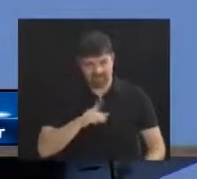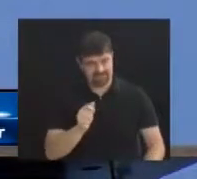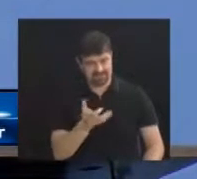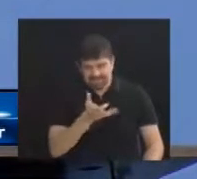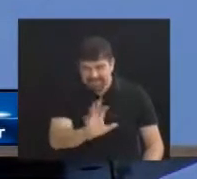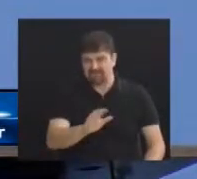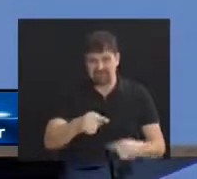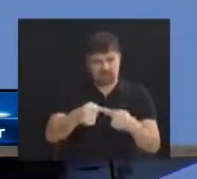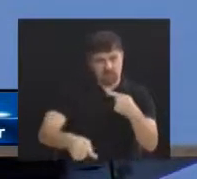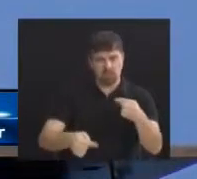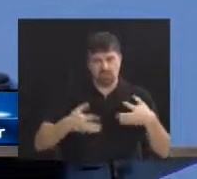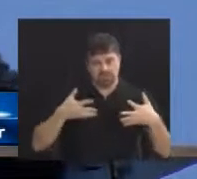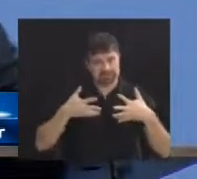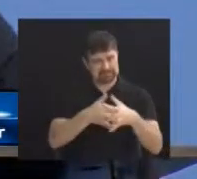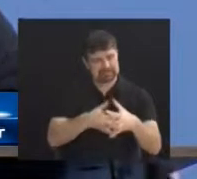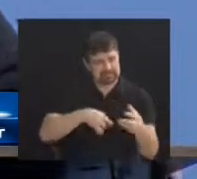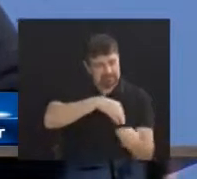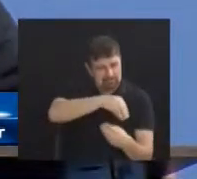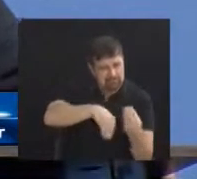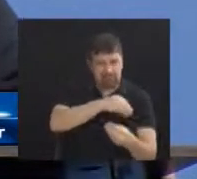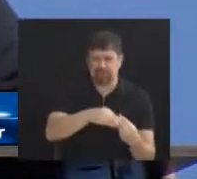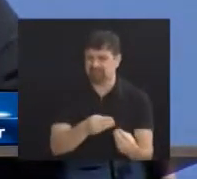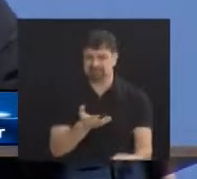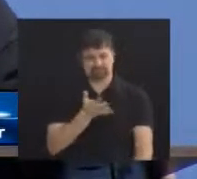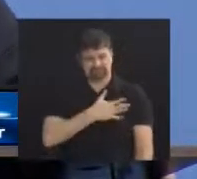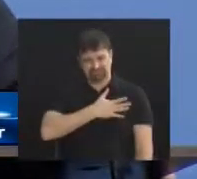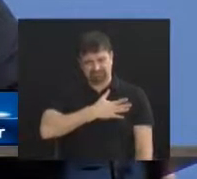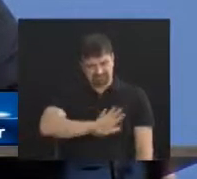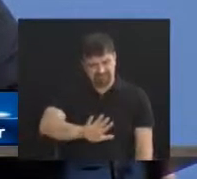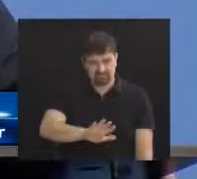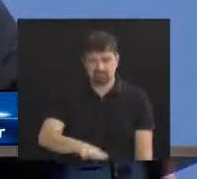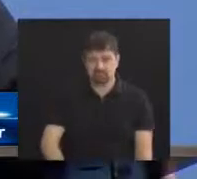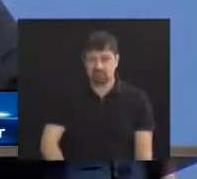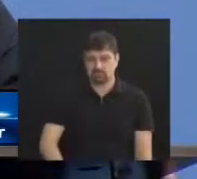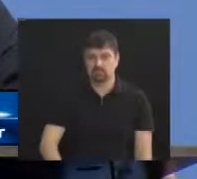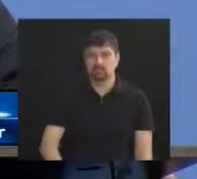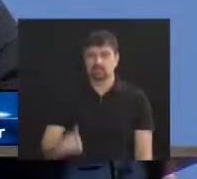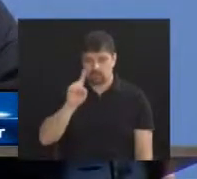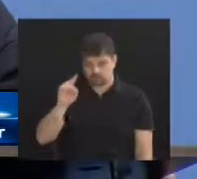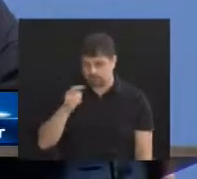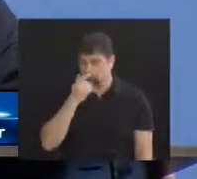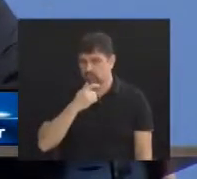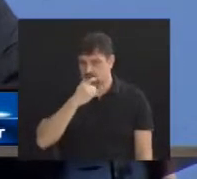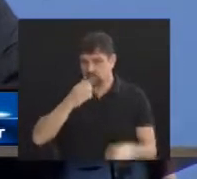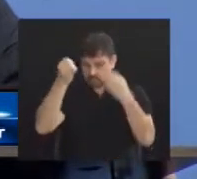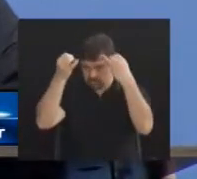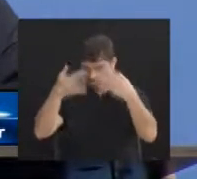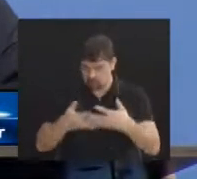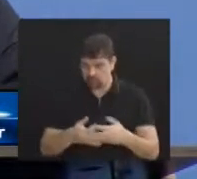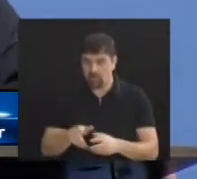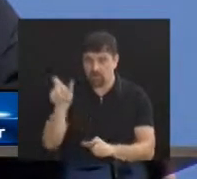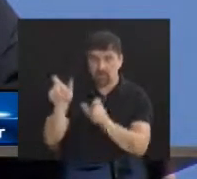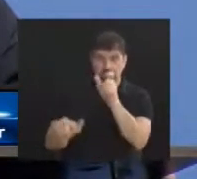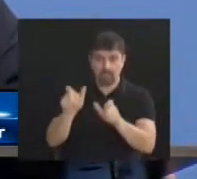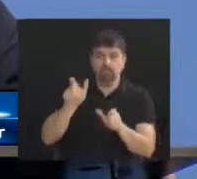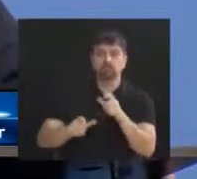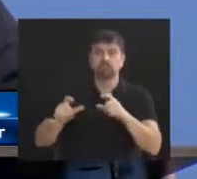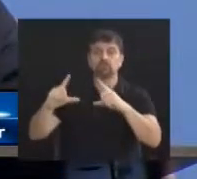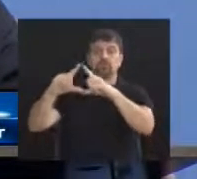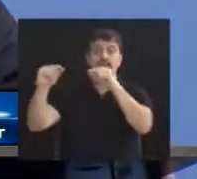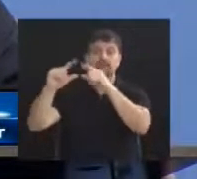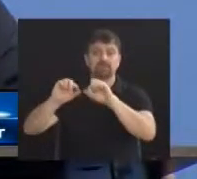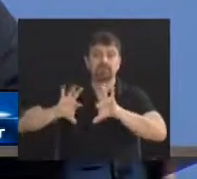bagunça. Aqui já disse o vereador Zé Carlos e eu endosso as palavras. Ladrões de